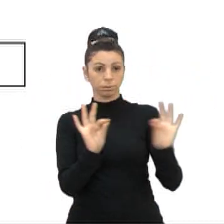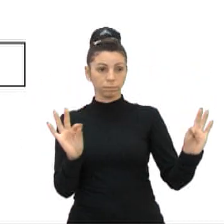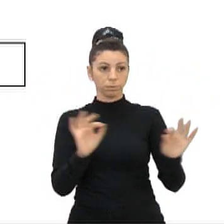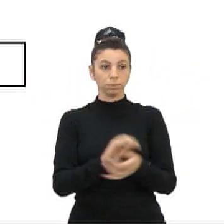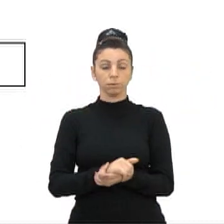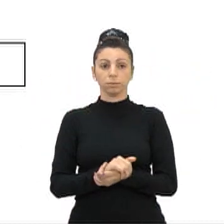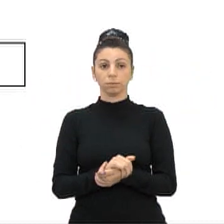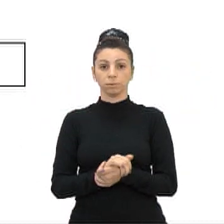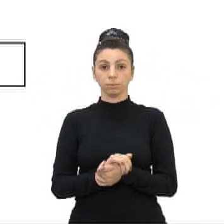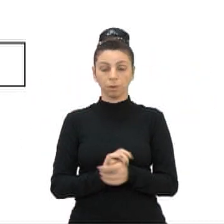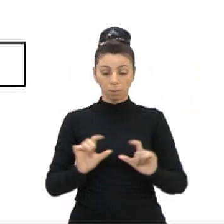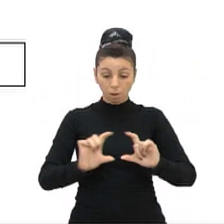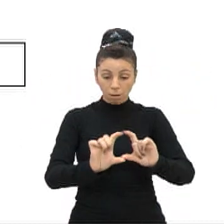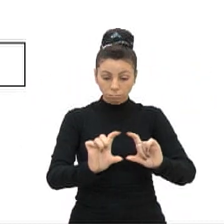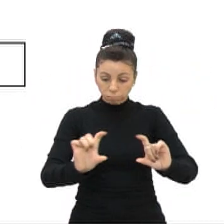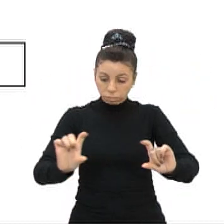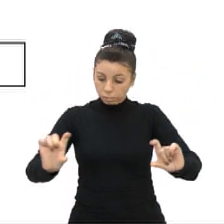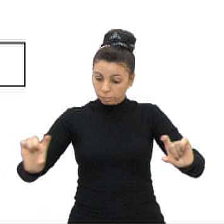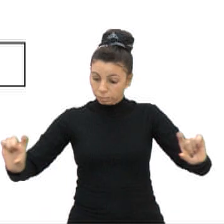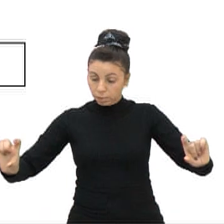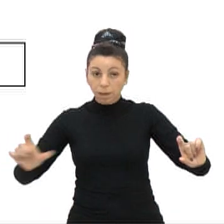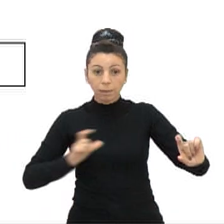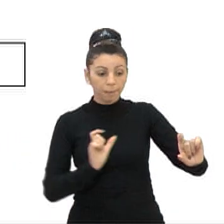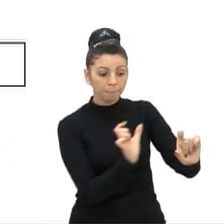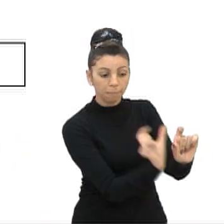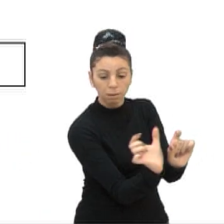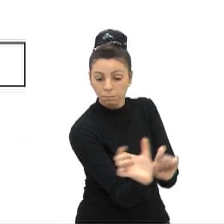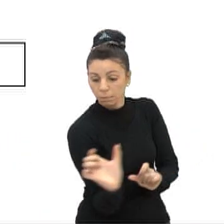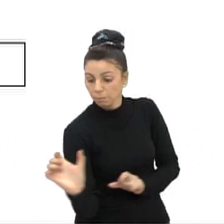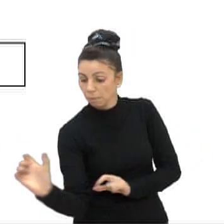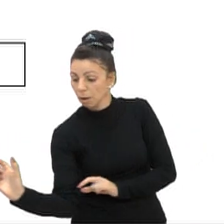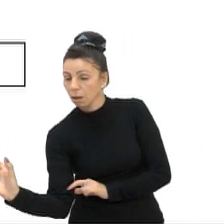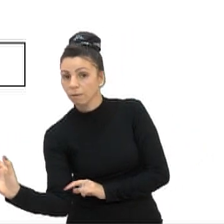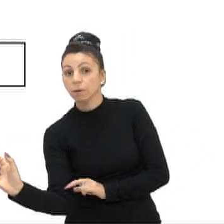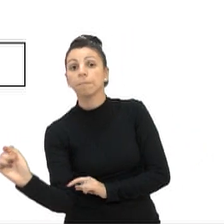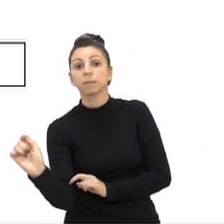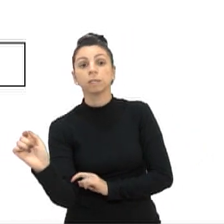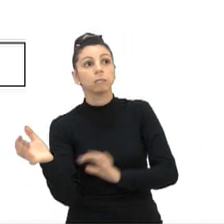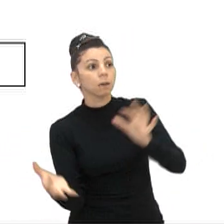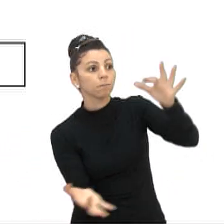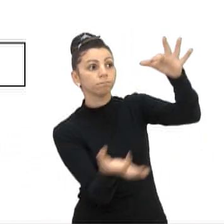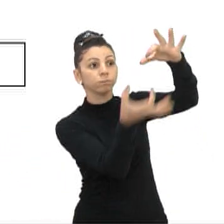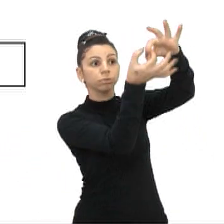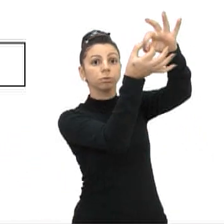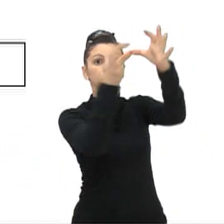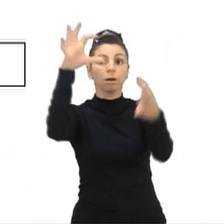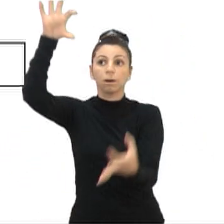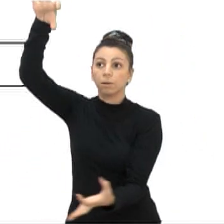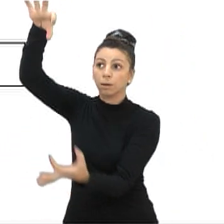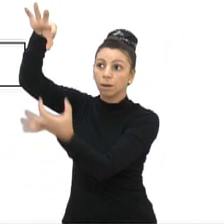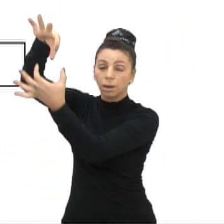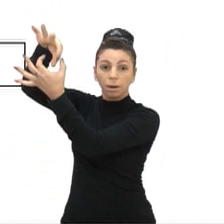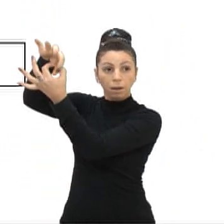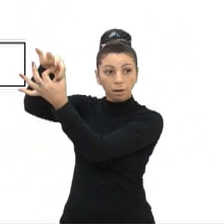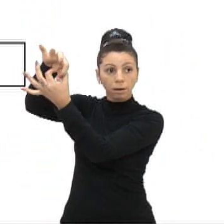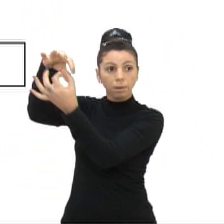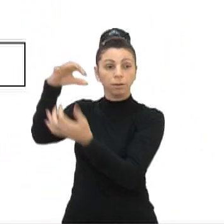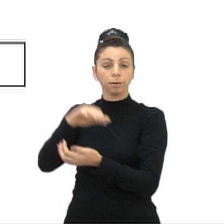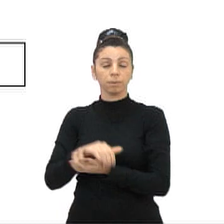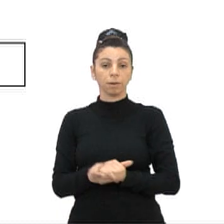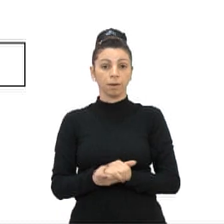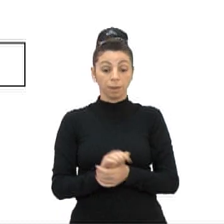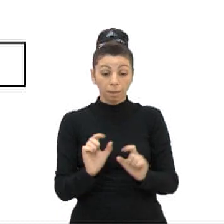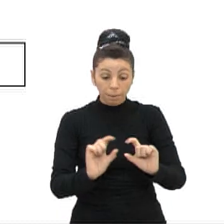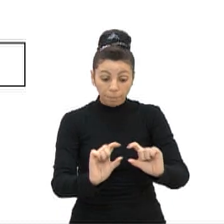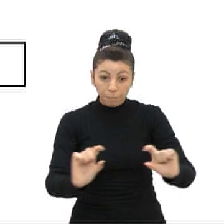nas palavras do quadro abaixo, vocês têm aqui subjuntivo, primeira, a letra S e segunda. Então, essas palavras vocês